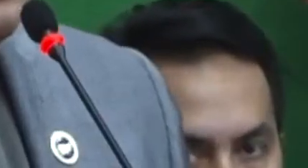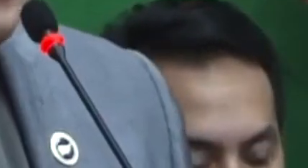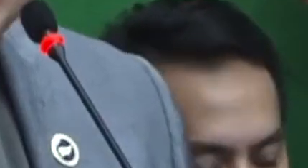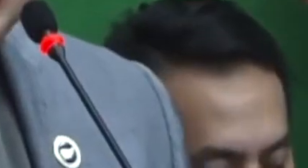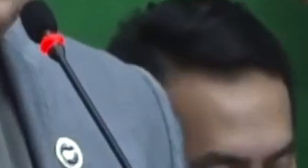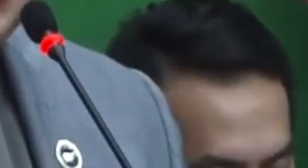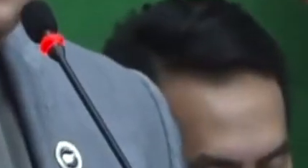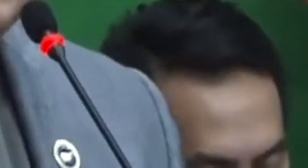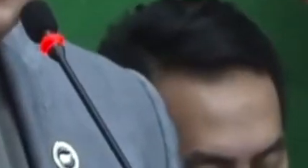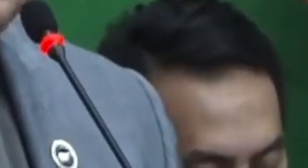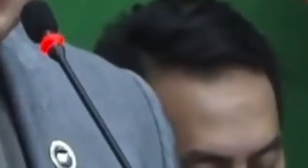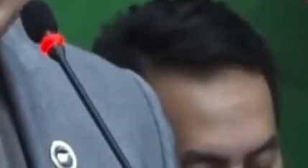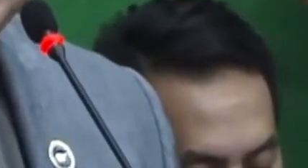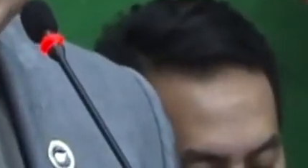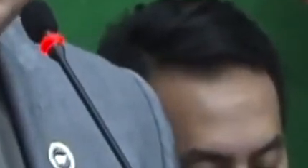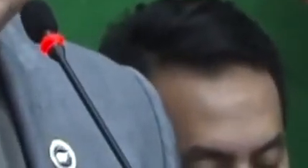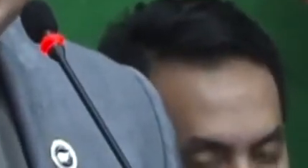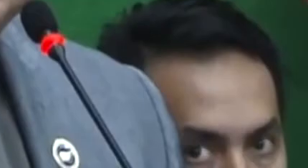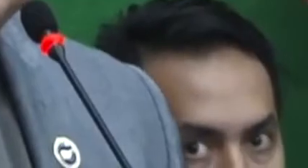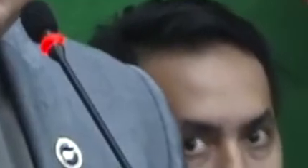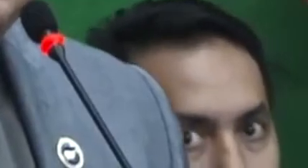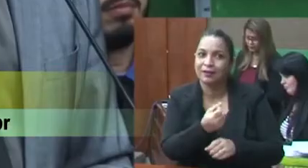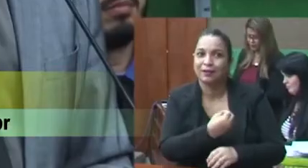Bom, tem 6 anos que aquilo está lá.